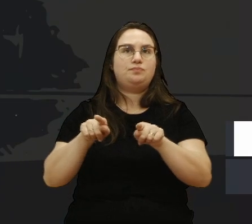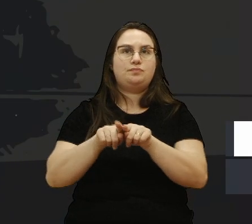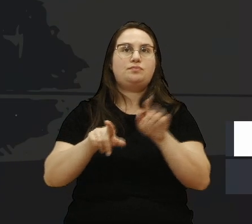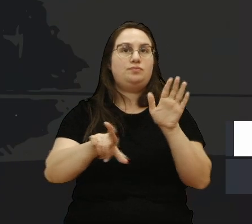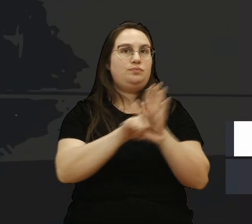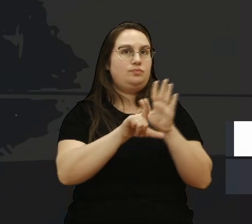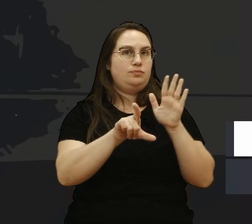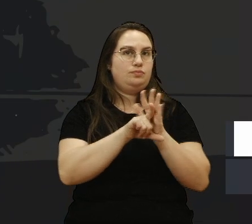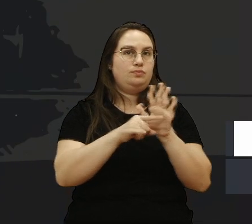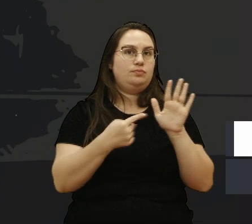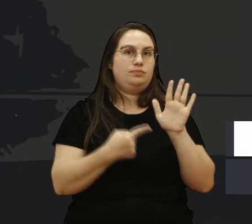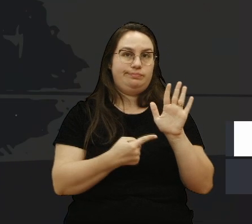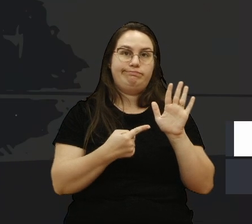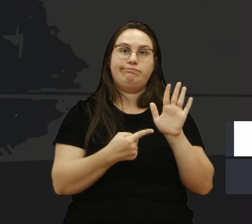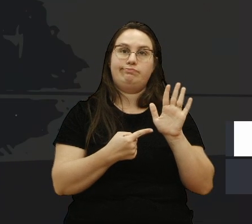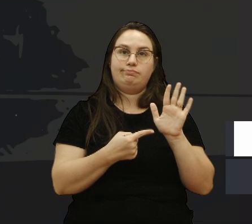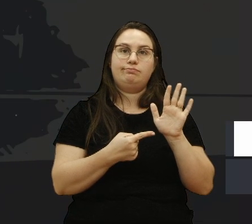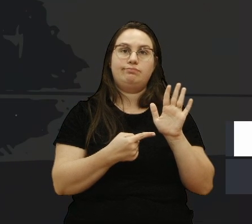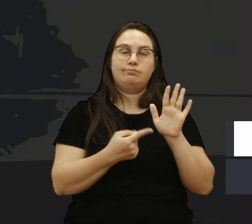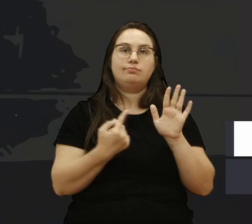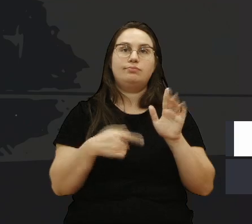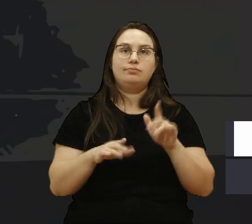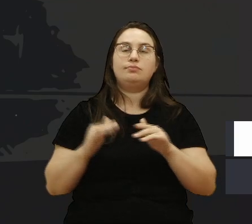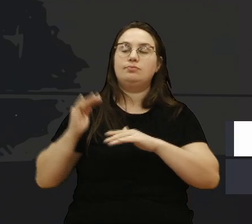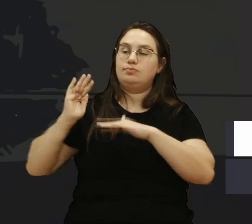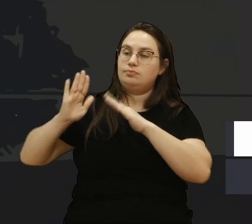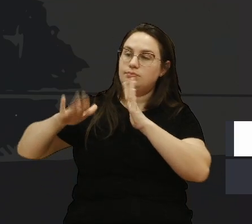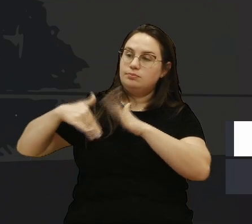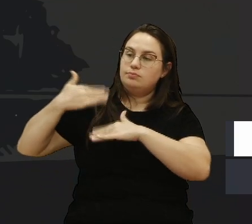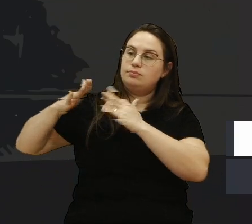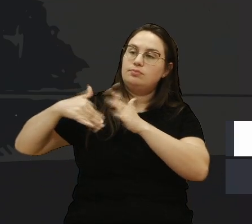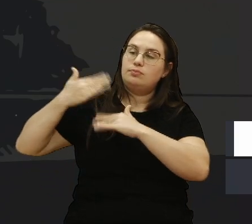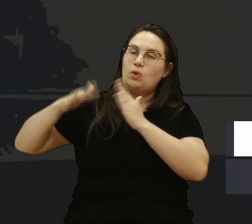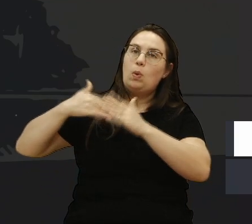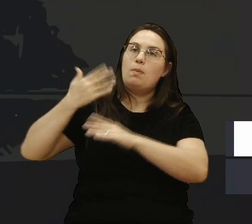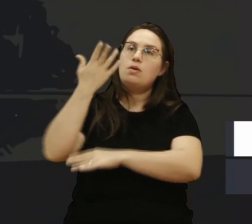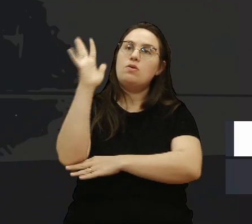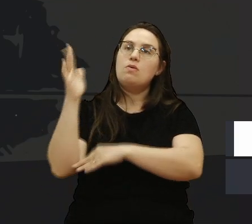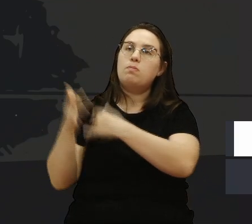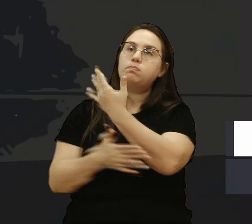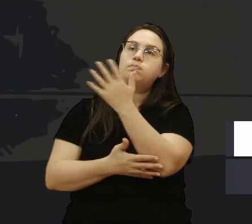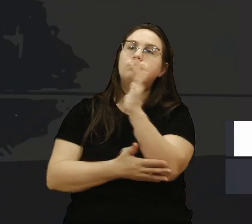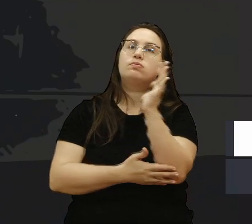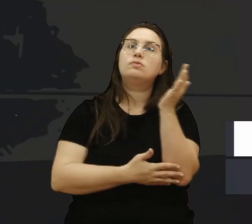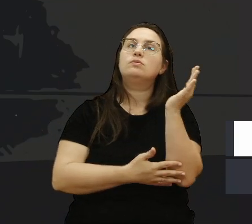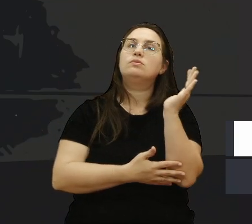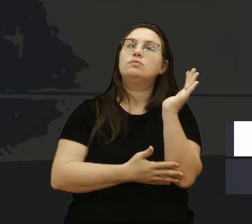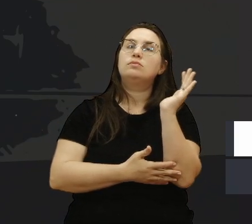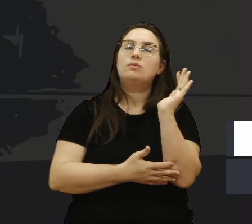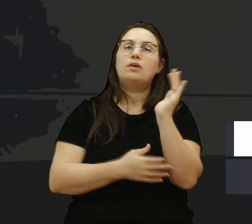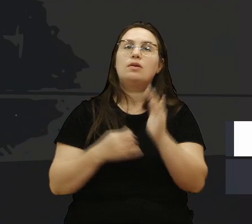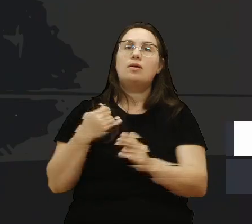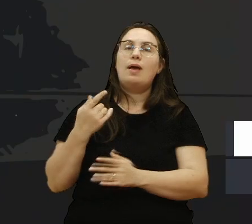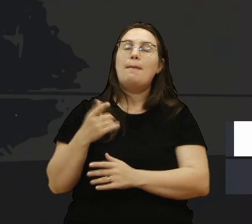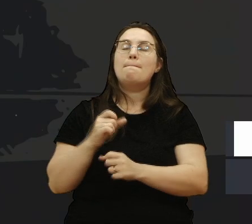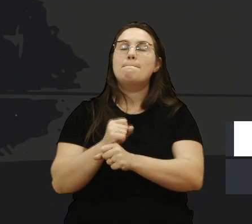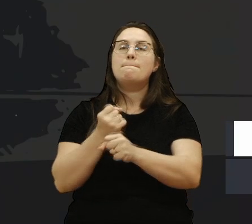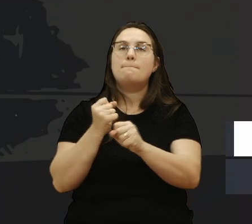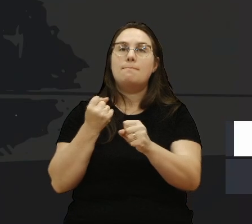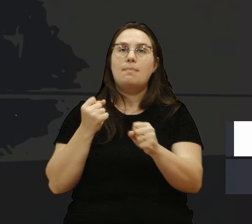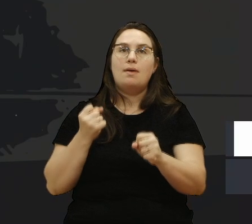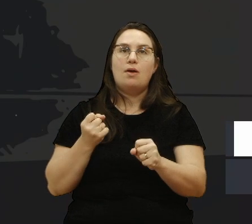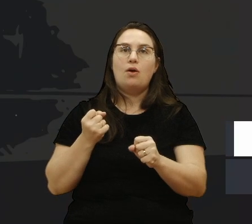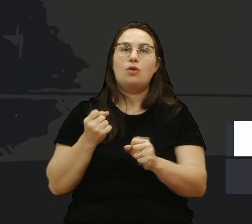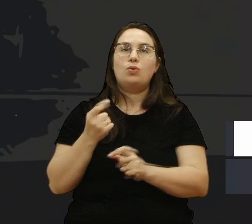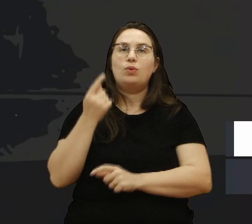leis. Portanto, o aumento da cobertura verde que vemos hoje em Caxias do Sul é muito maior do